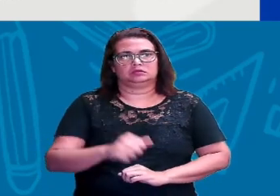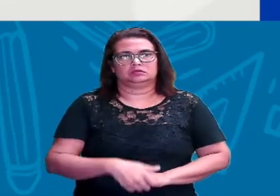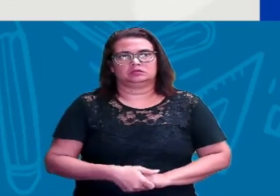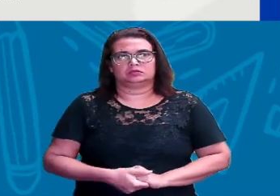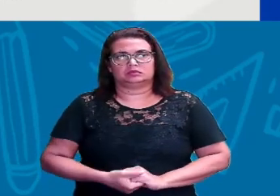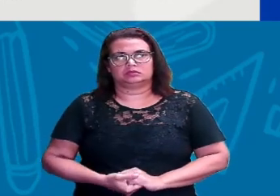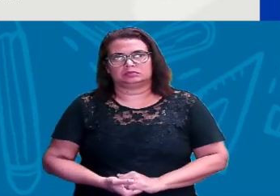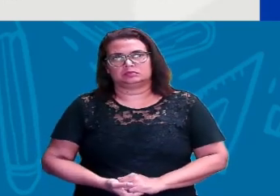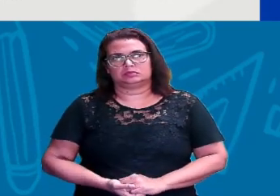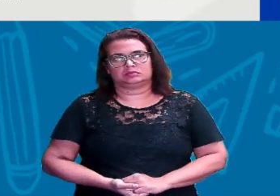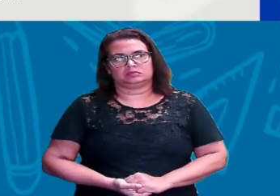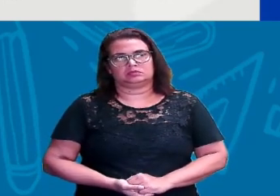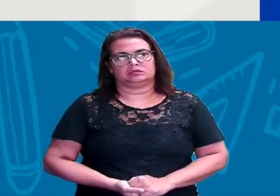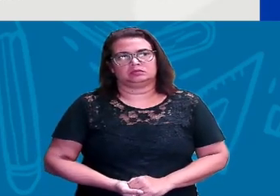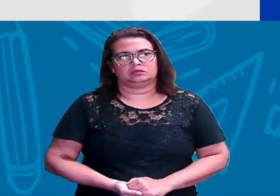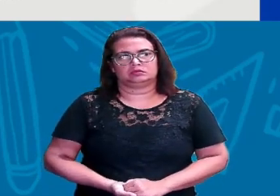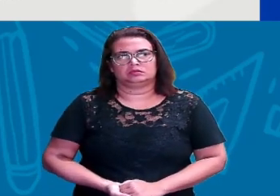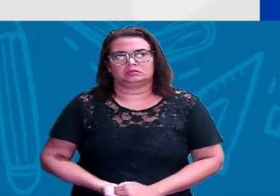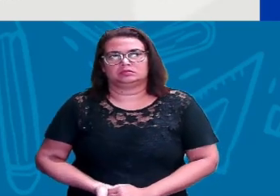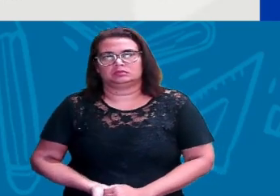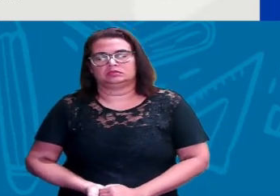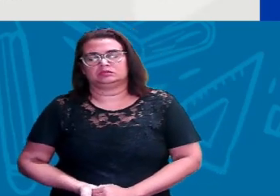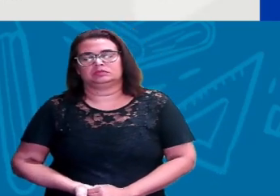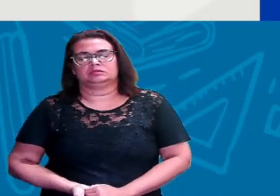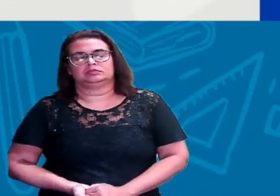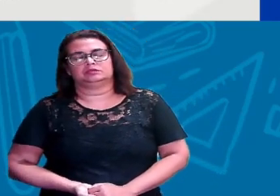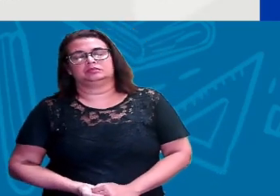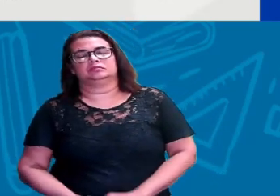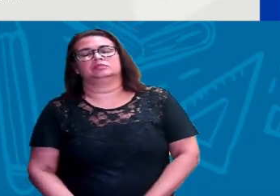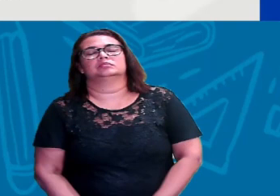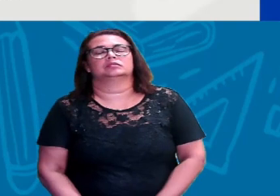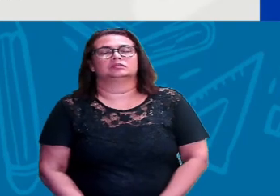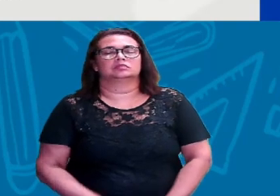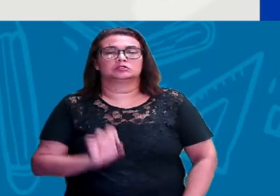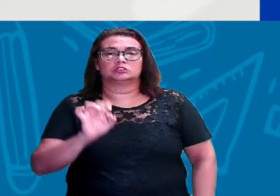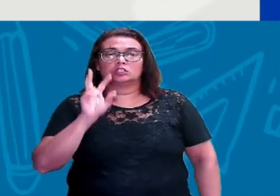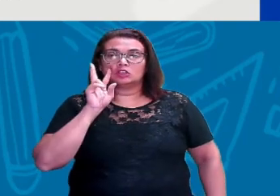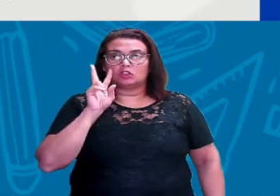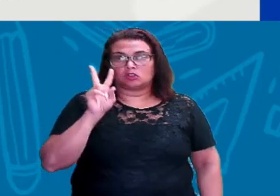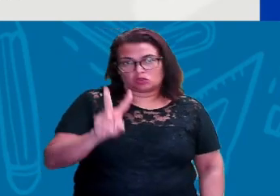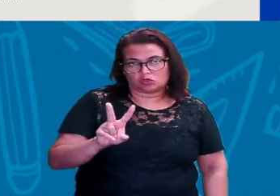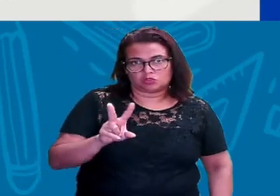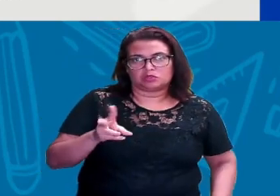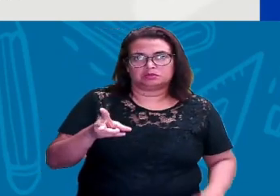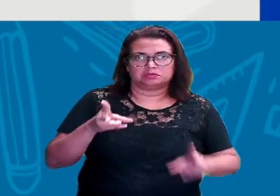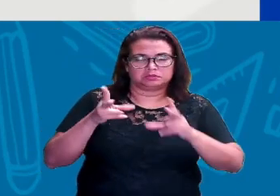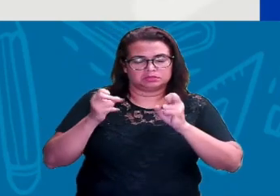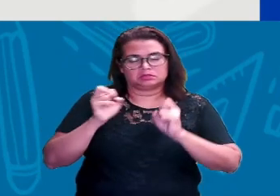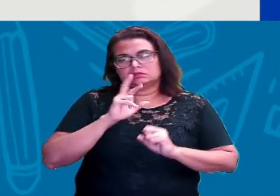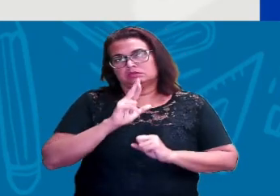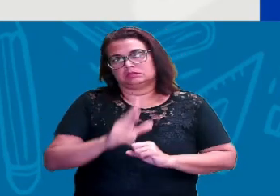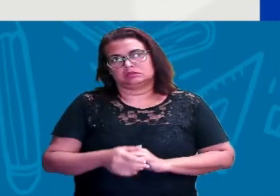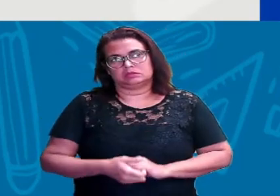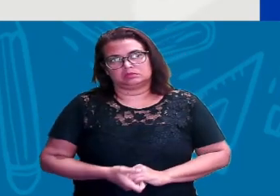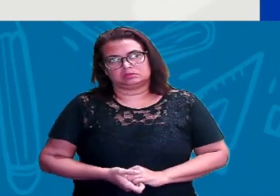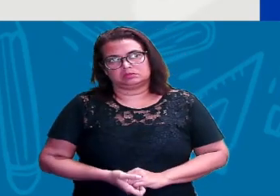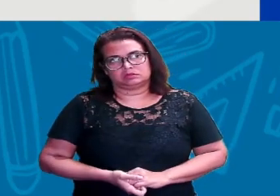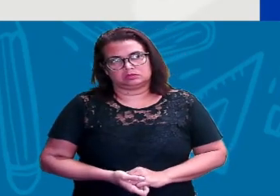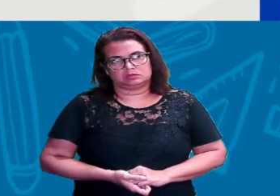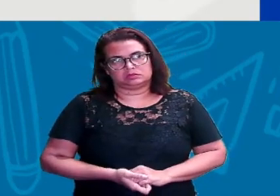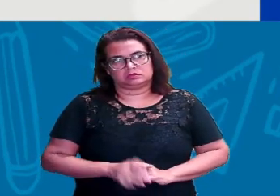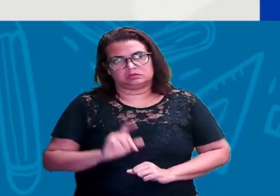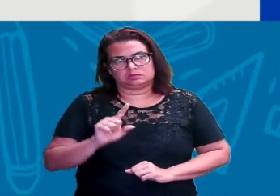nem analisar as outras, porque a resposta já está aí, só da gente perceber a figura. Ok? Então, no